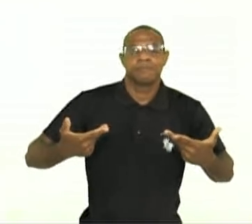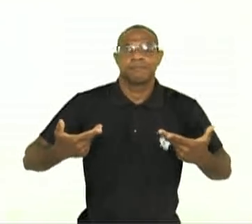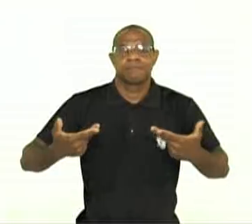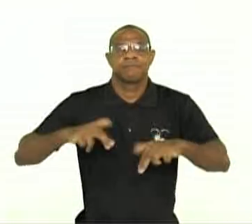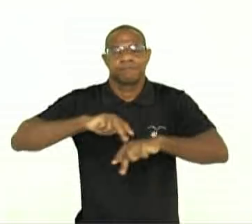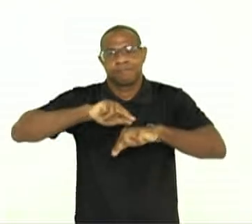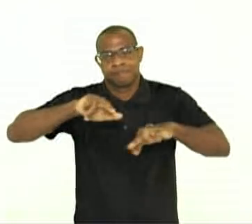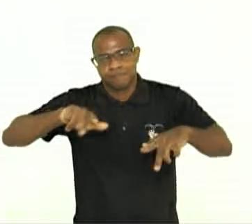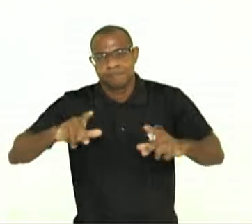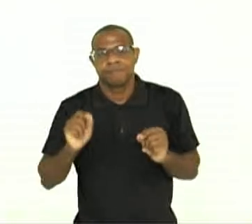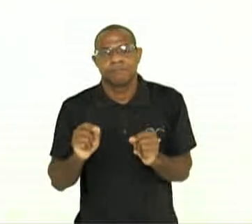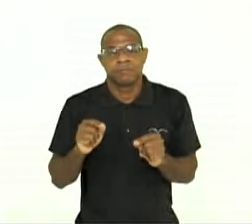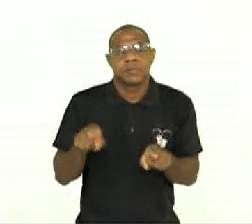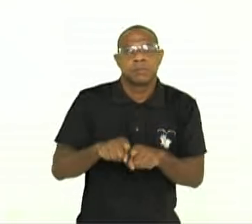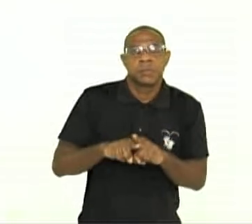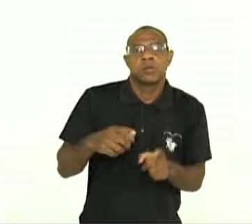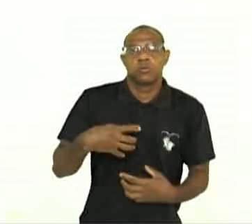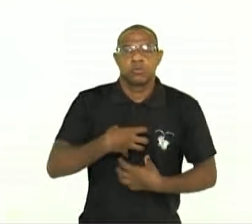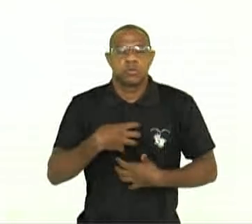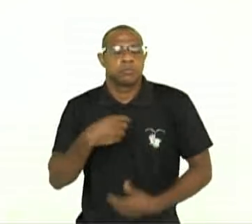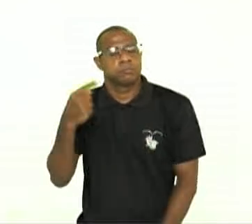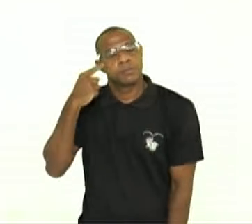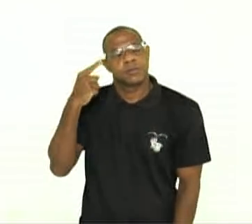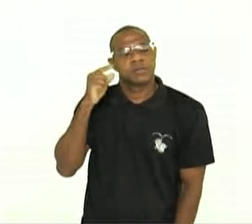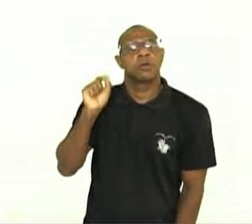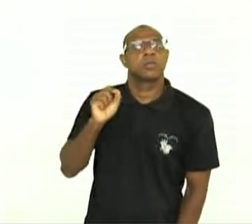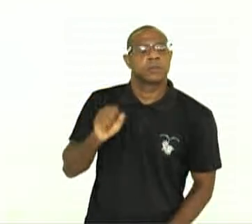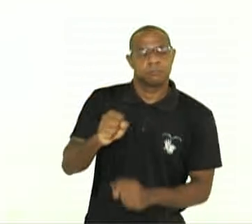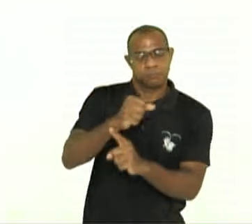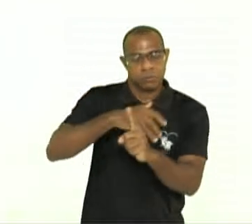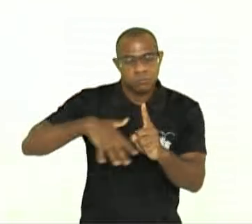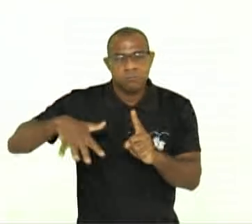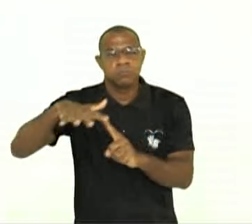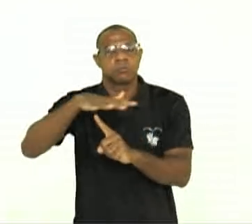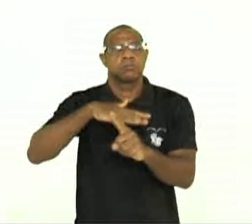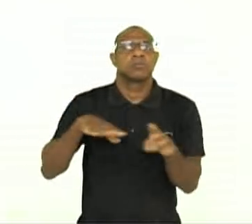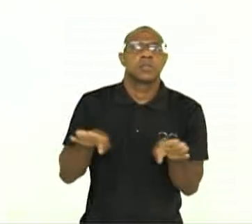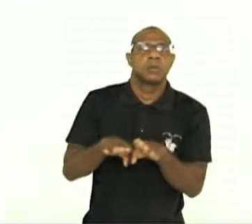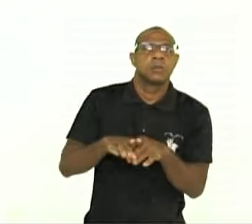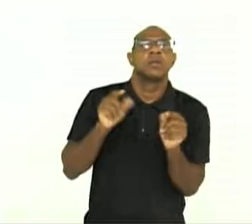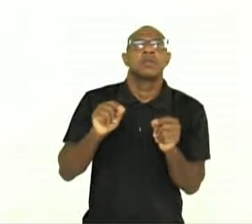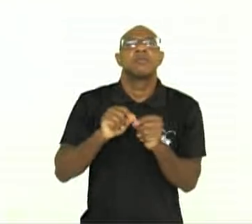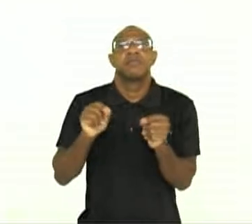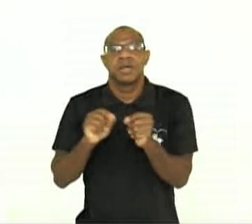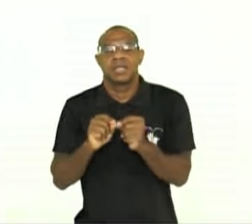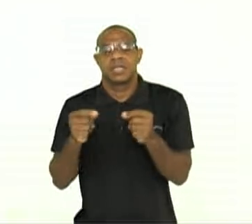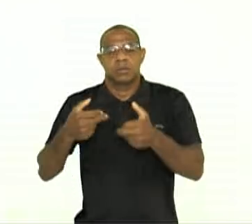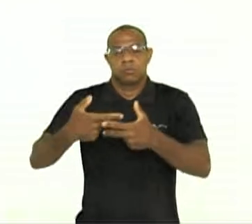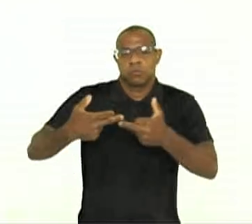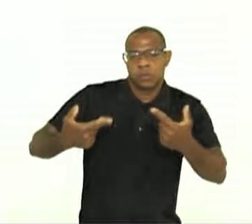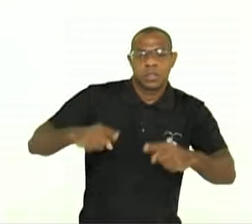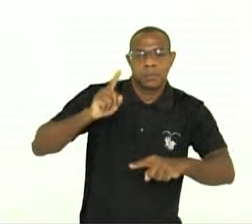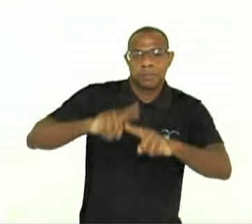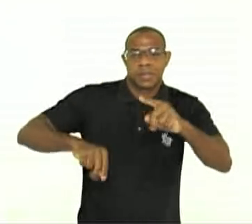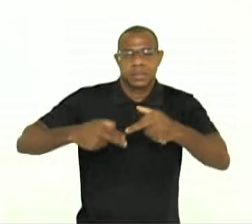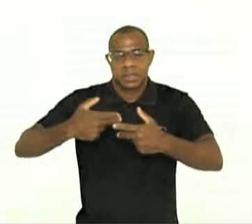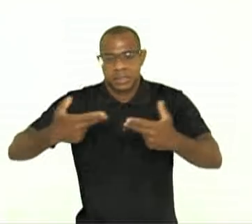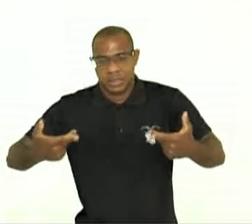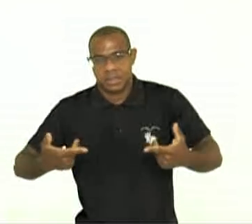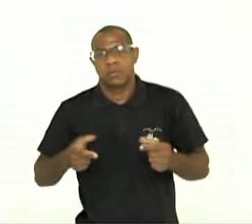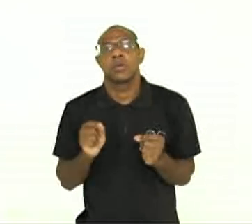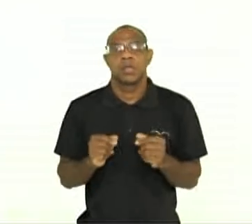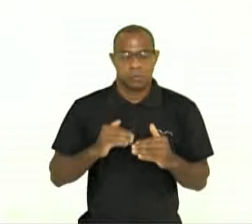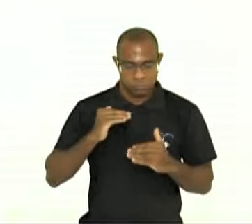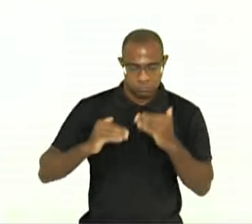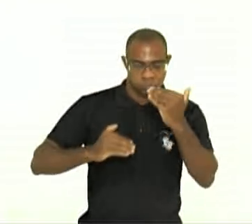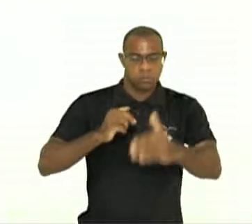Então, principalmente, uma mudança, uma transformação no modo de produzir mercadorias. Revolução,